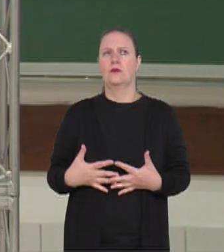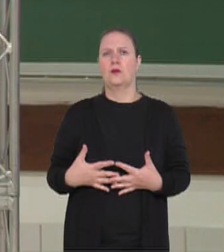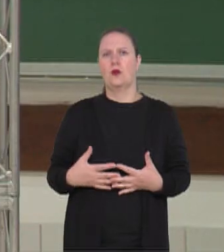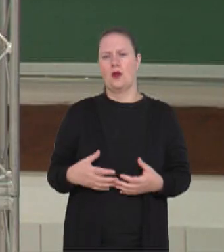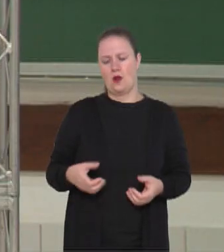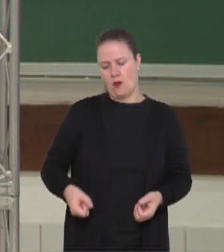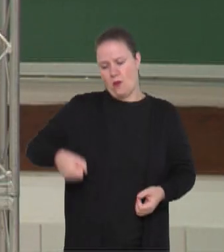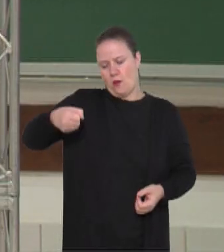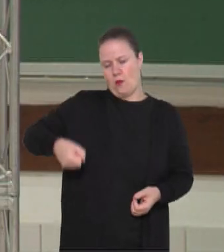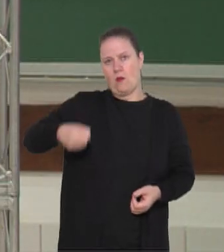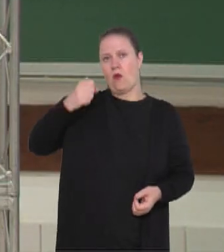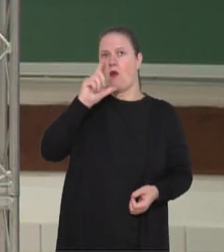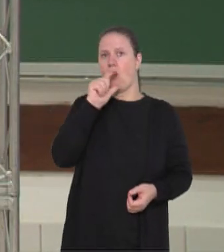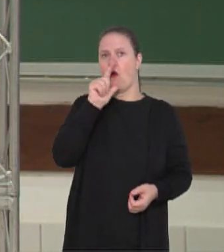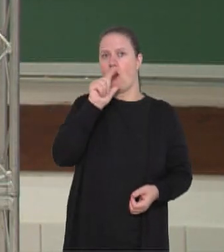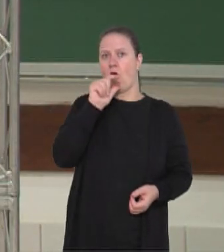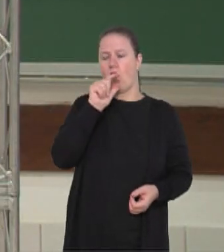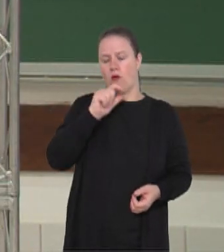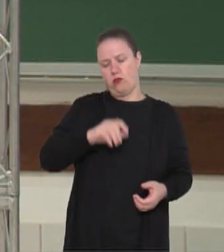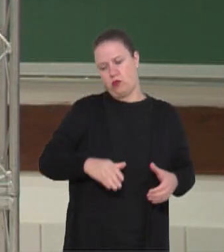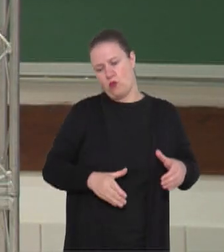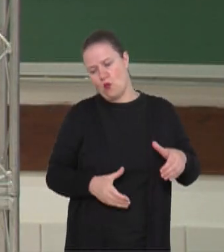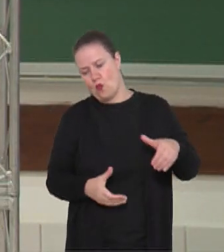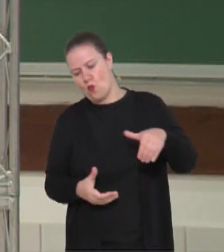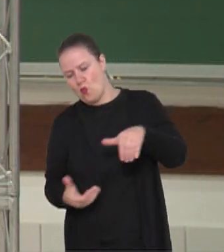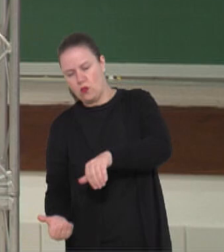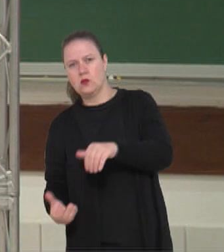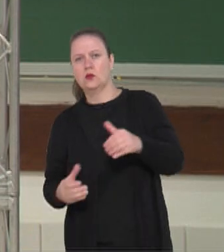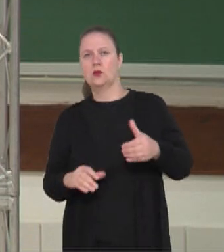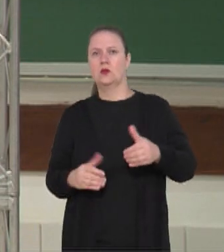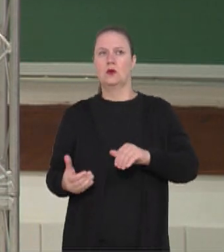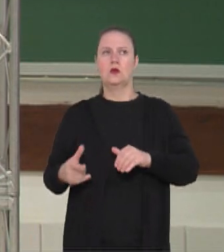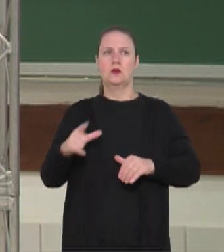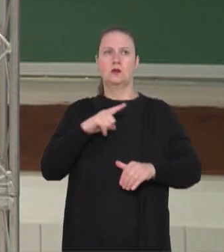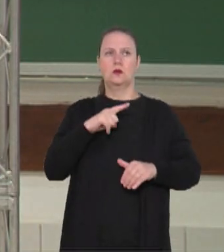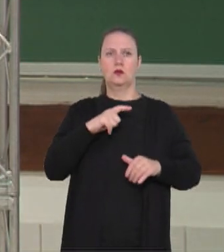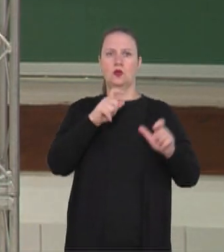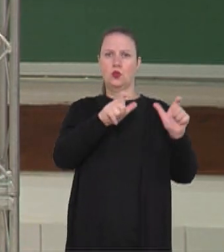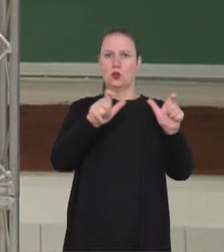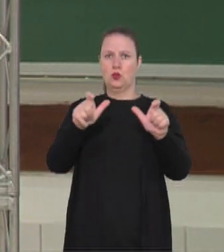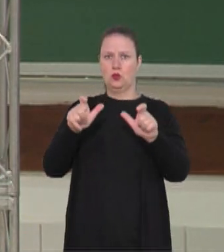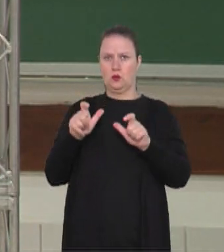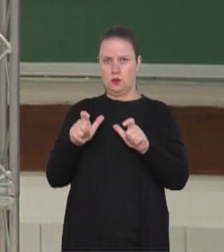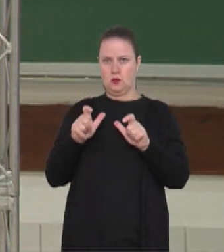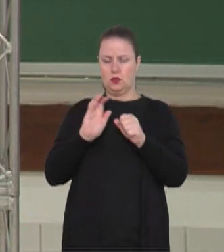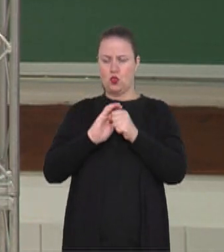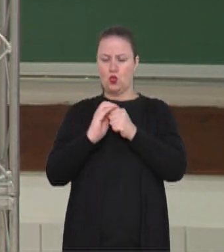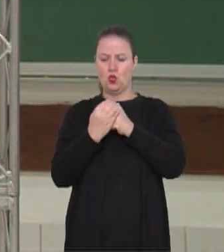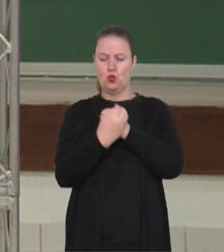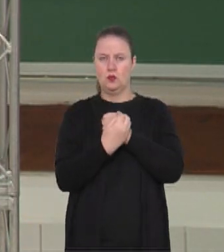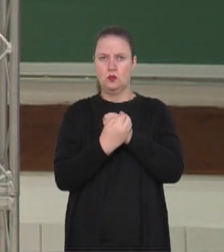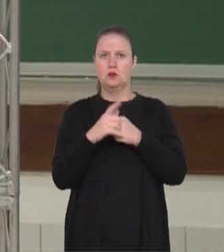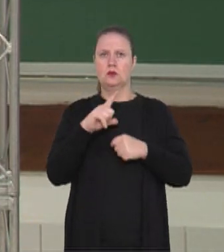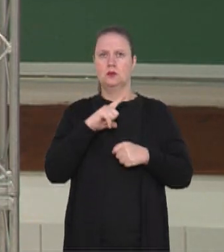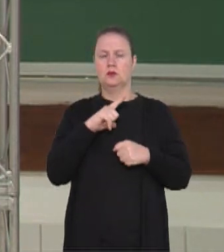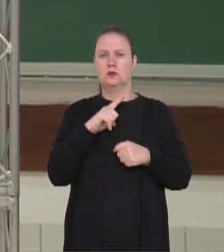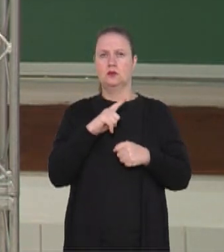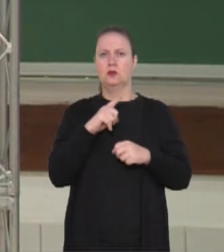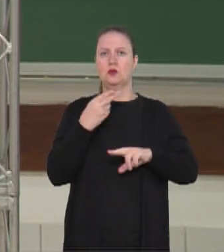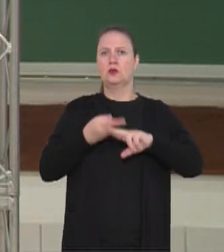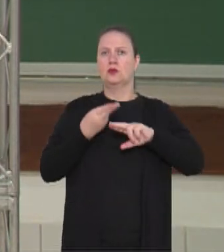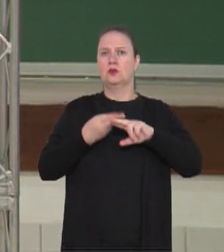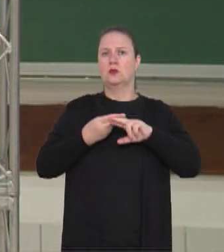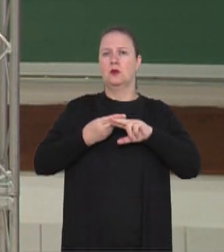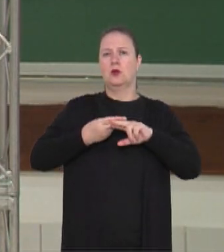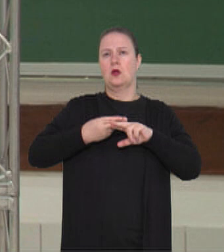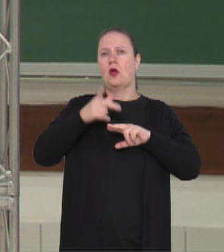estão disponíveis para você retirar em algum lugar lá no seu bairro, in your council. Using rainwater on your garden, então usar água